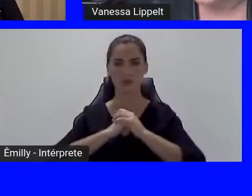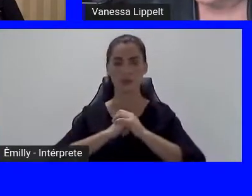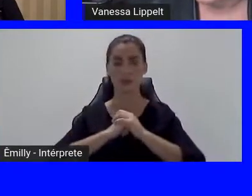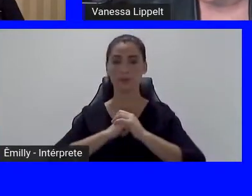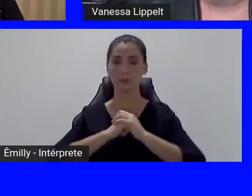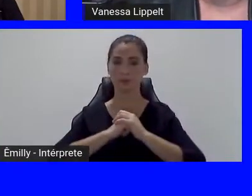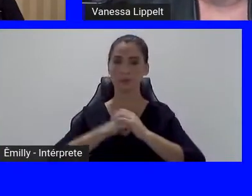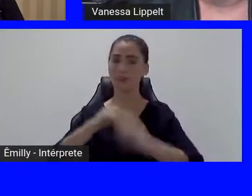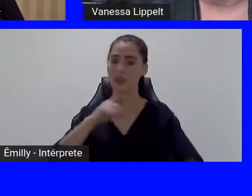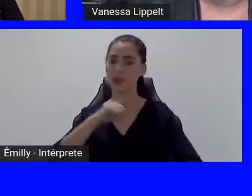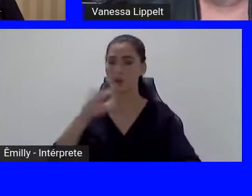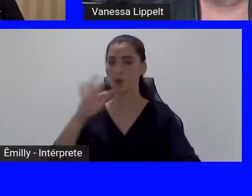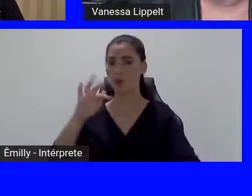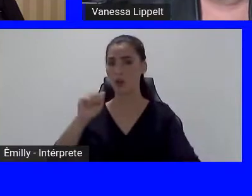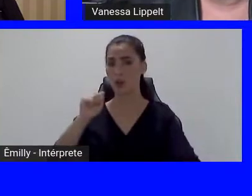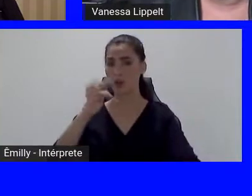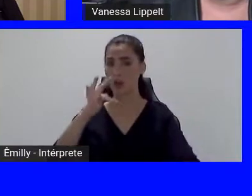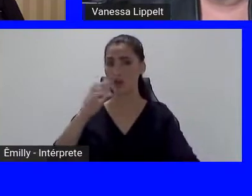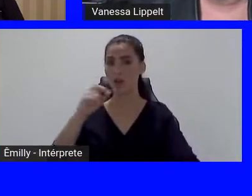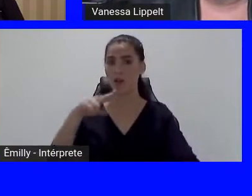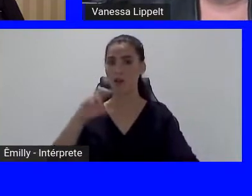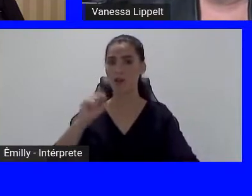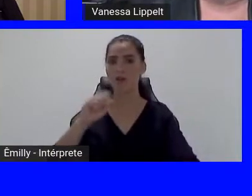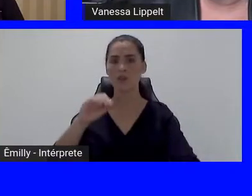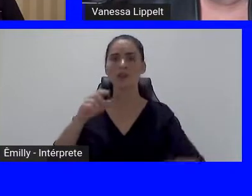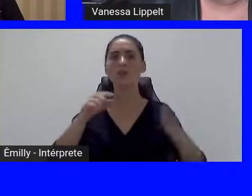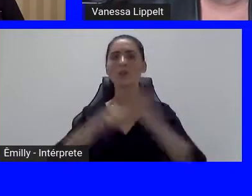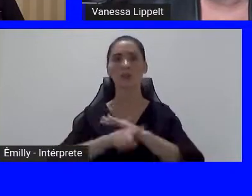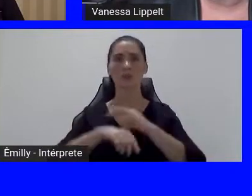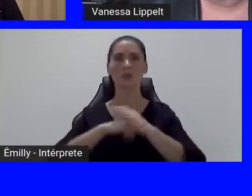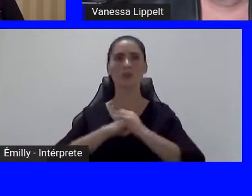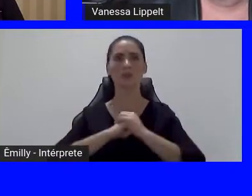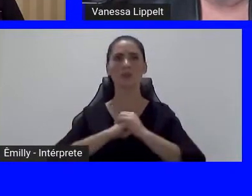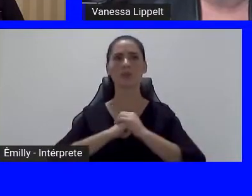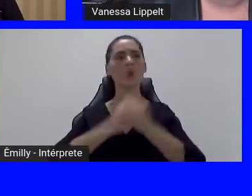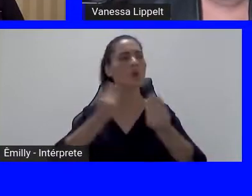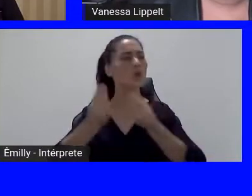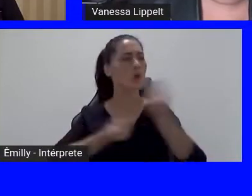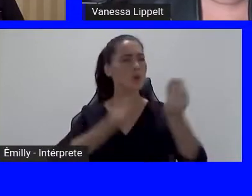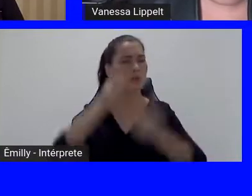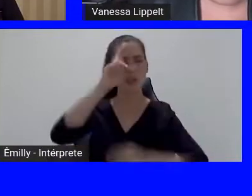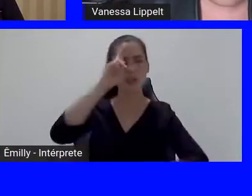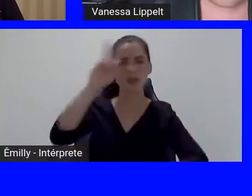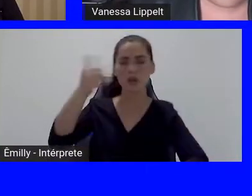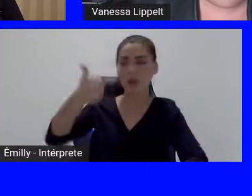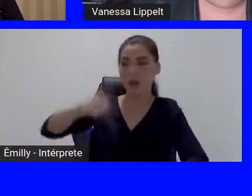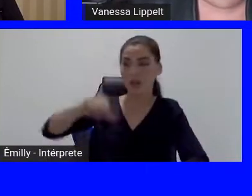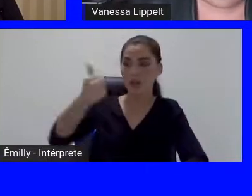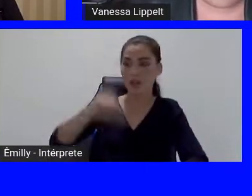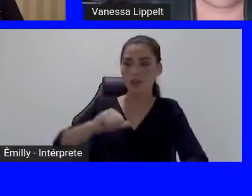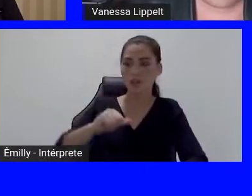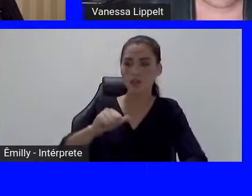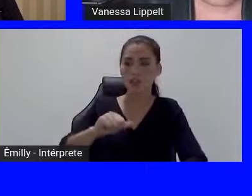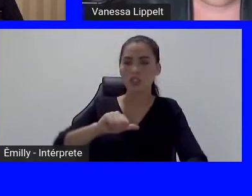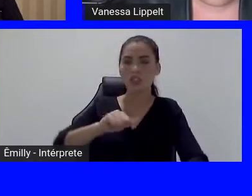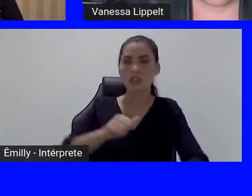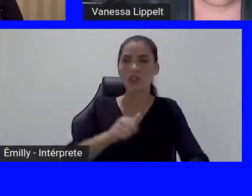pergunta como é que a senhora avalia a participação de tantos militares no atual